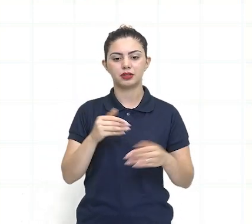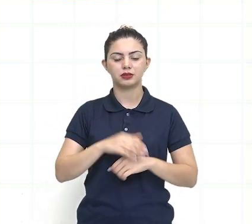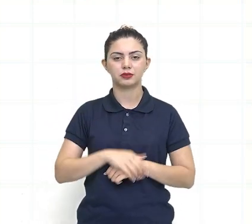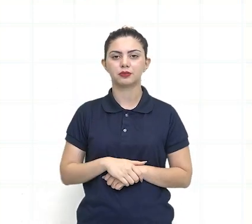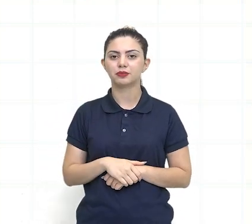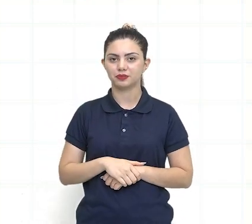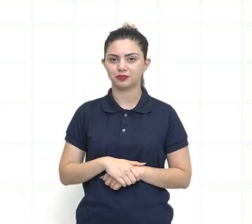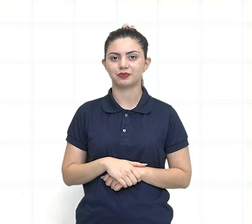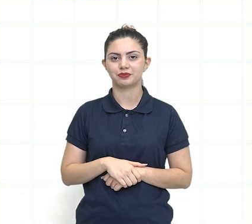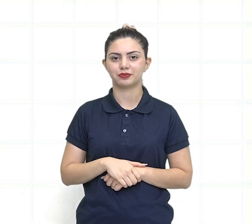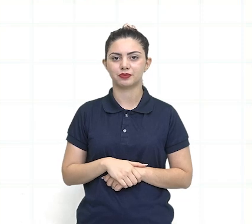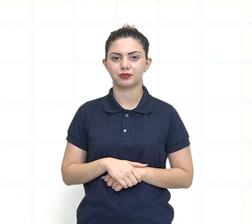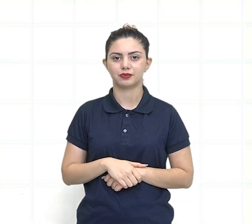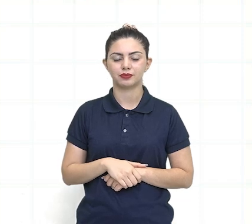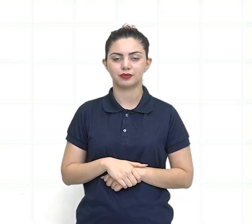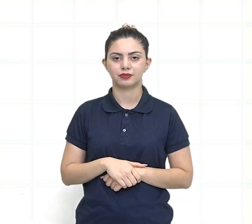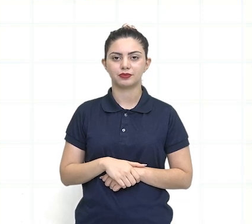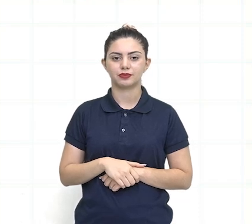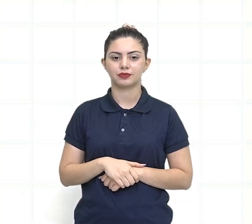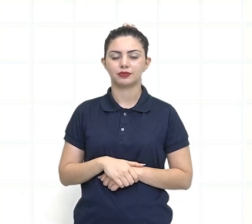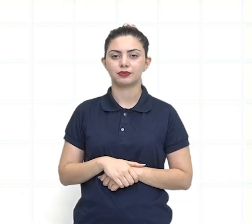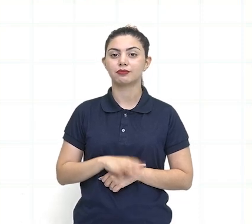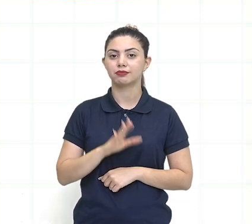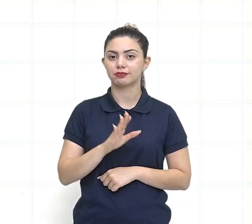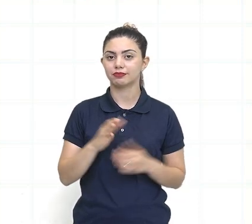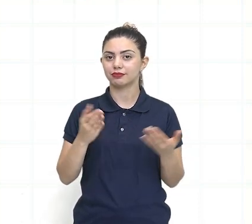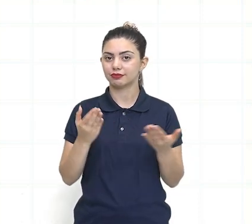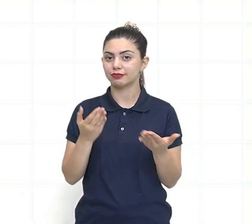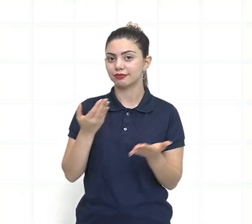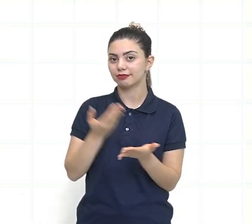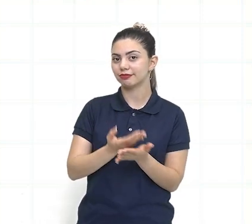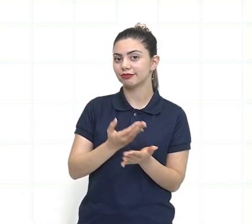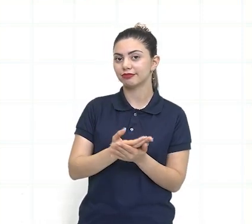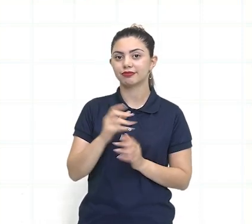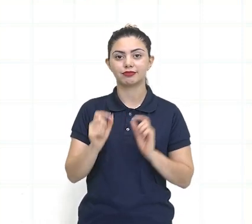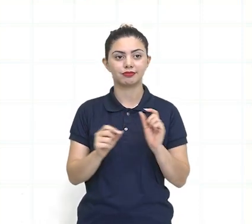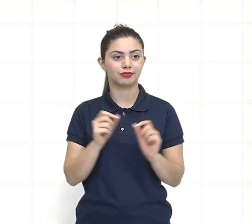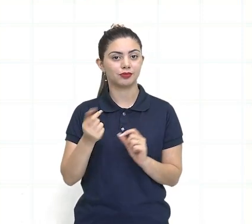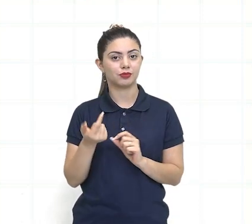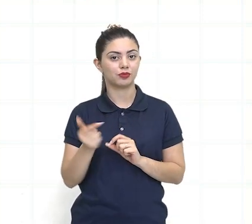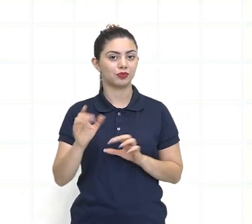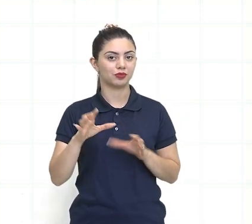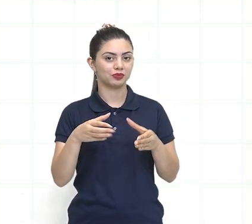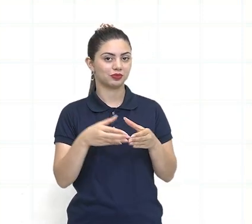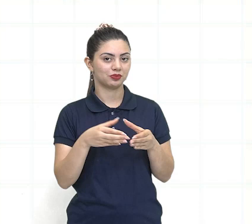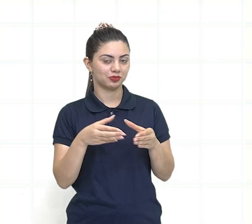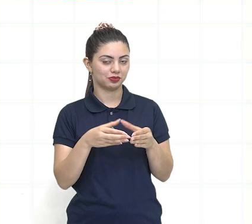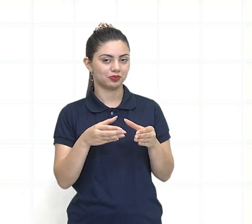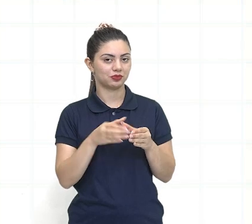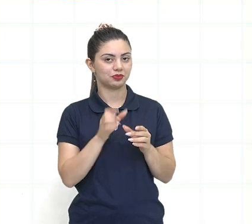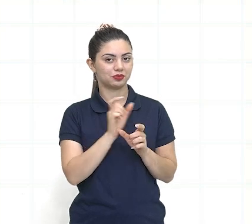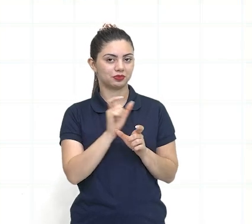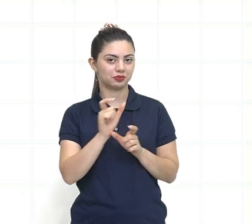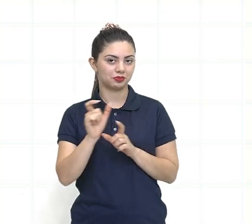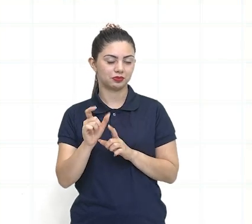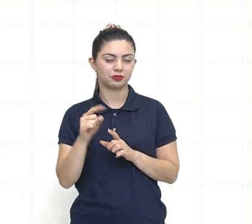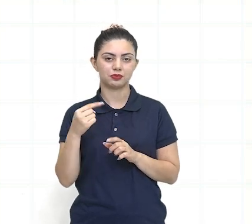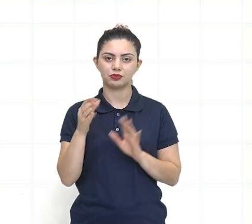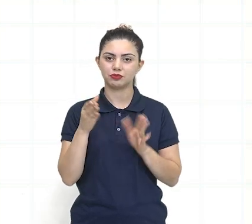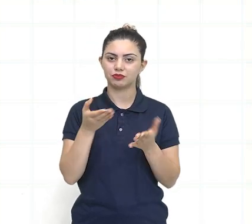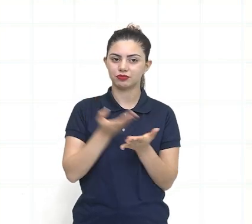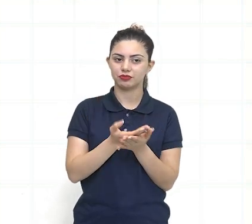Pavarotti. Muito bem. Agora vamos conhecer outra classe de palavras. Já entendemos